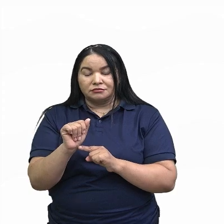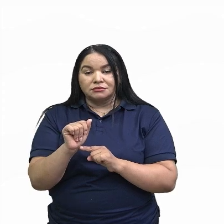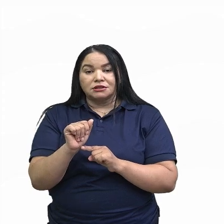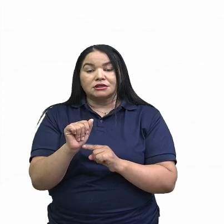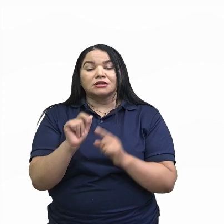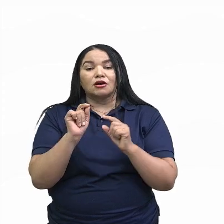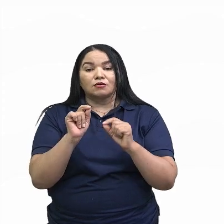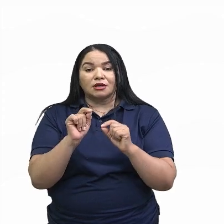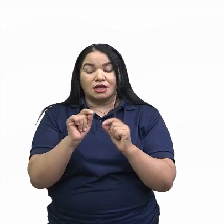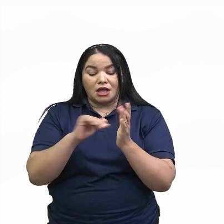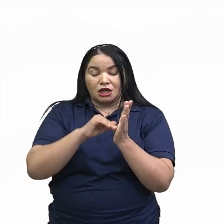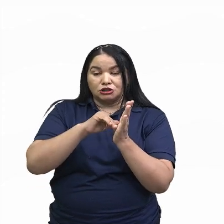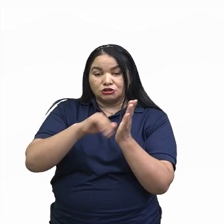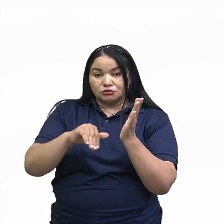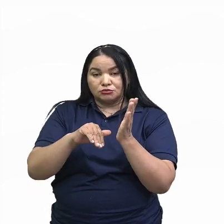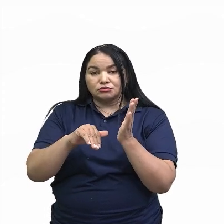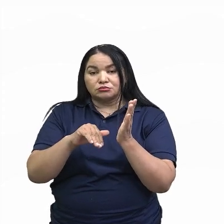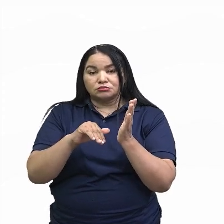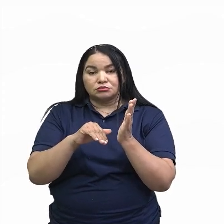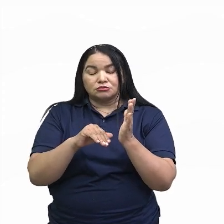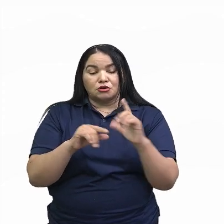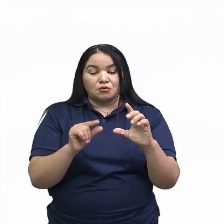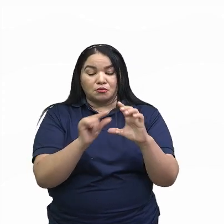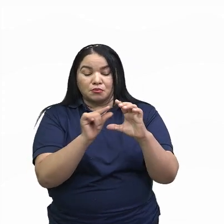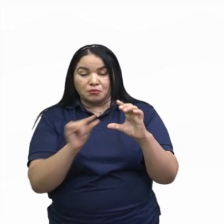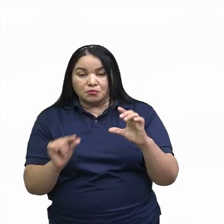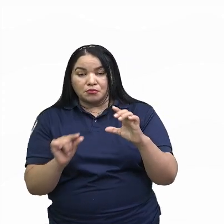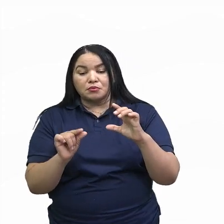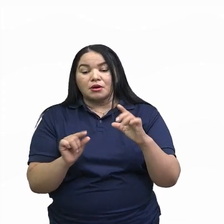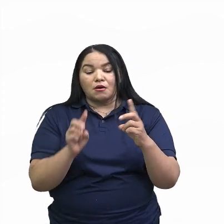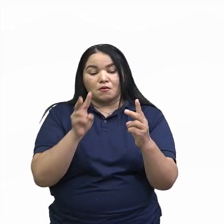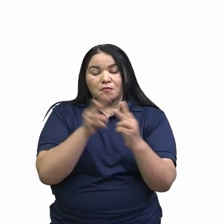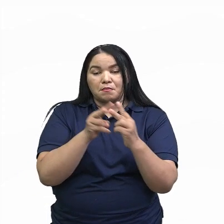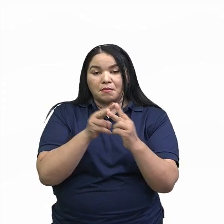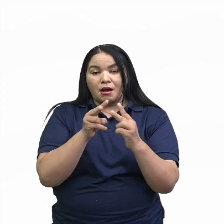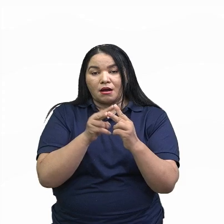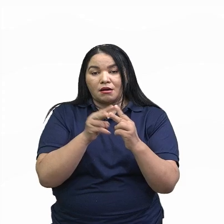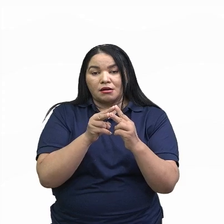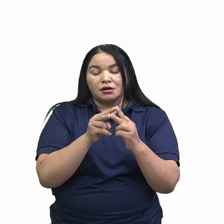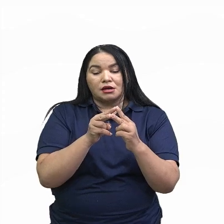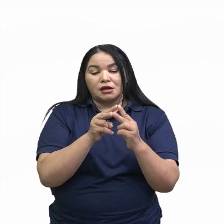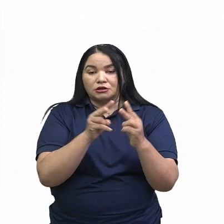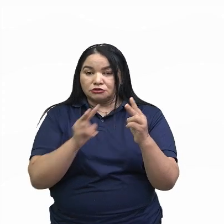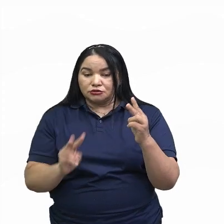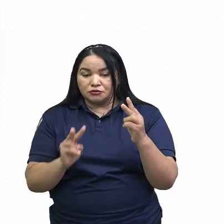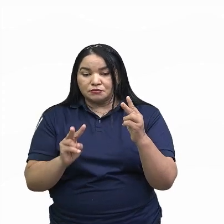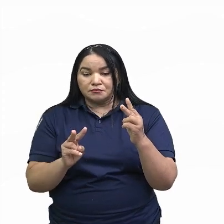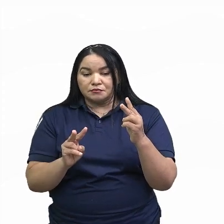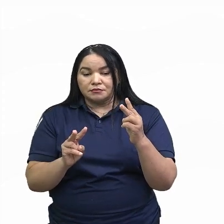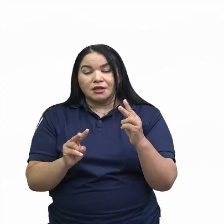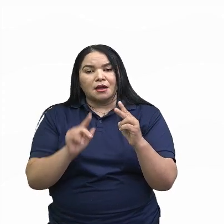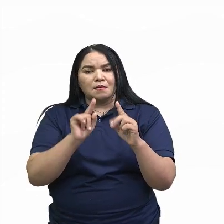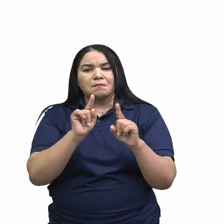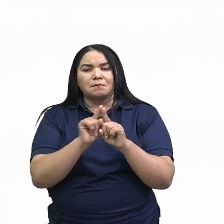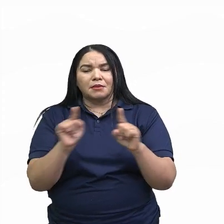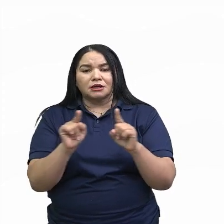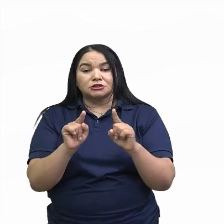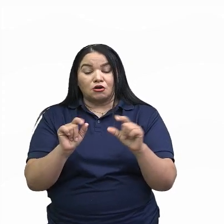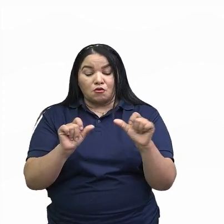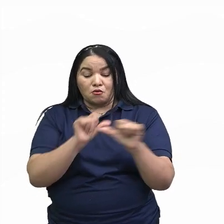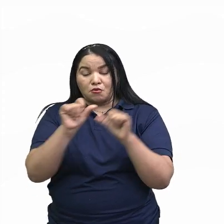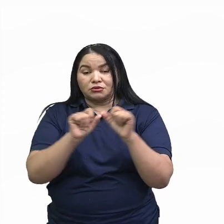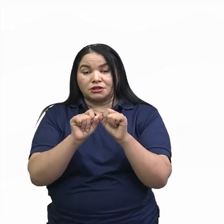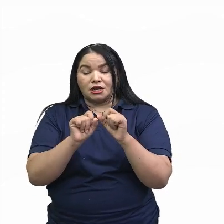seja, ela deletou, ela tirou esse par de bases nitrogenadas. No caso da inserção, vai acontecer o